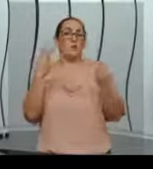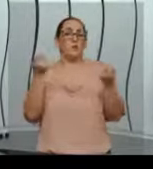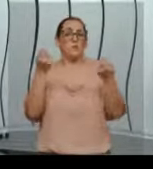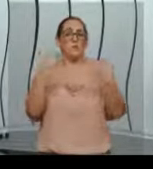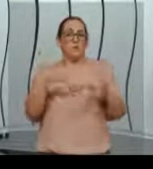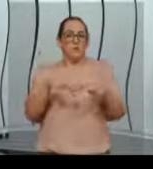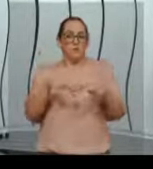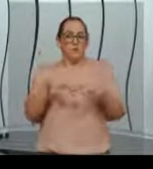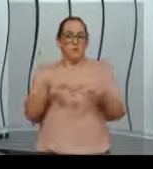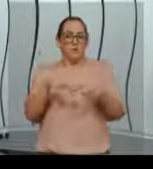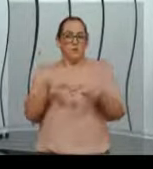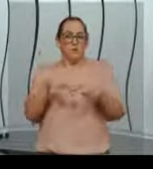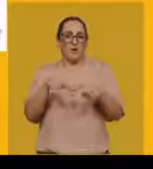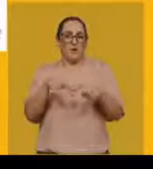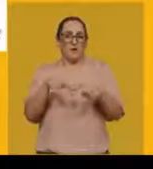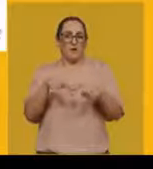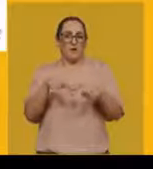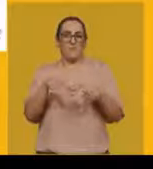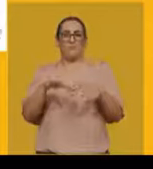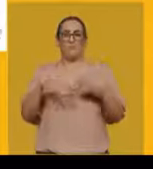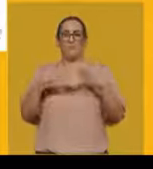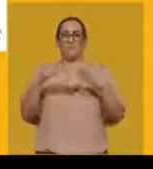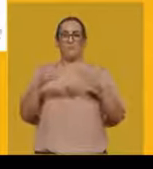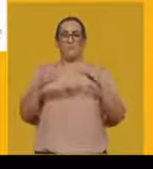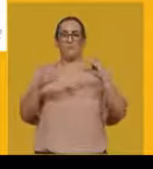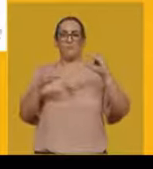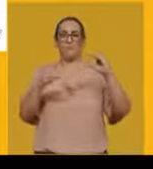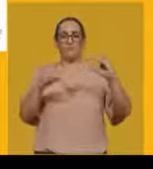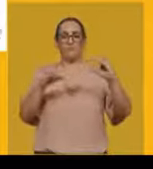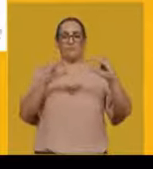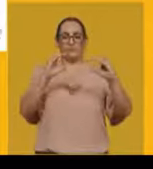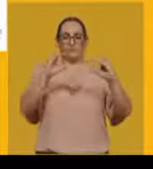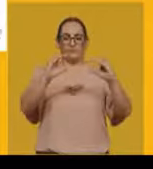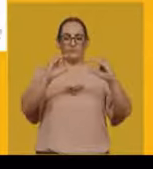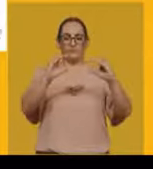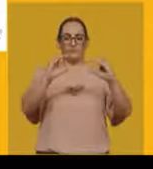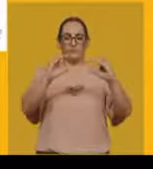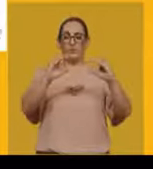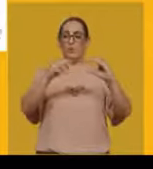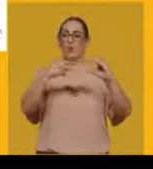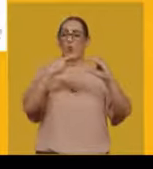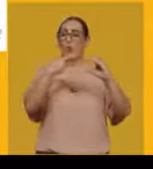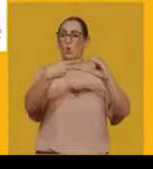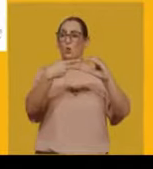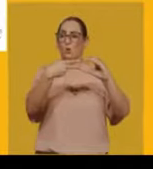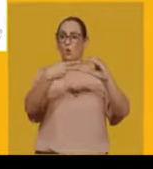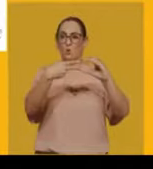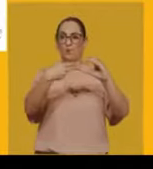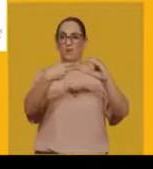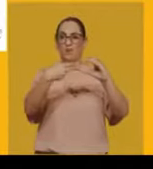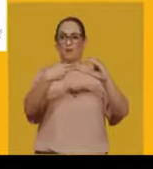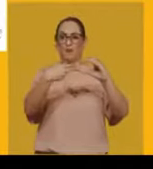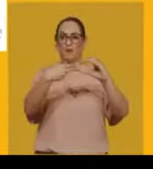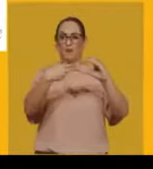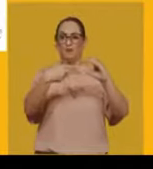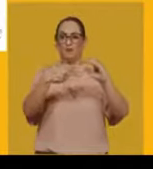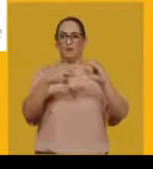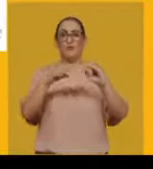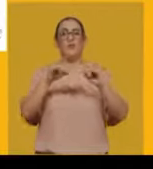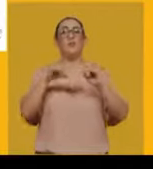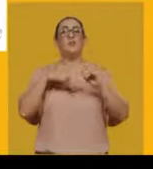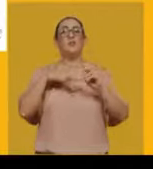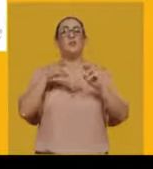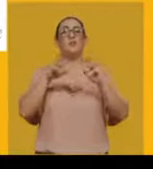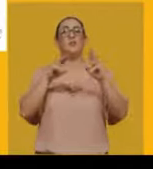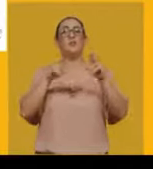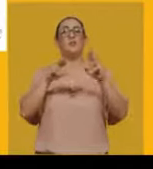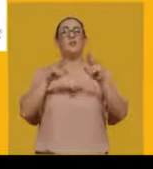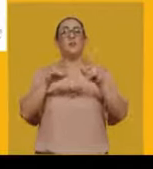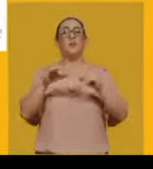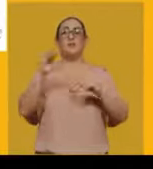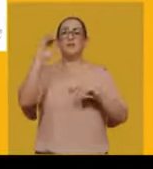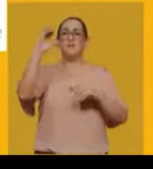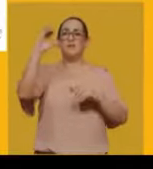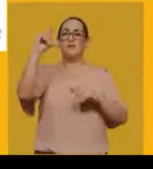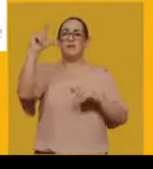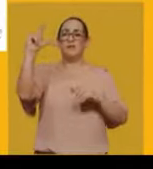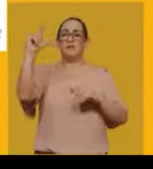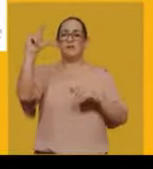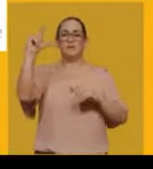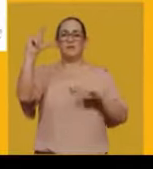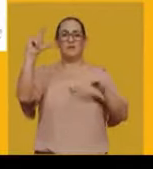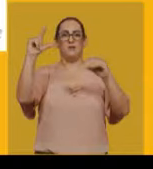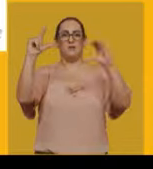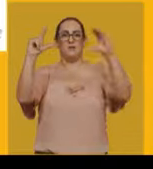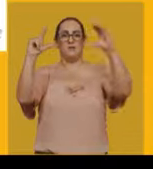para vocês. Então, entre os carbonos tem uma dupla ligação e há uma diferença ali na posição do Cl,